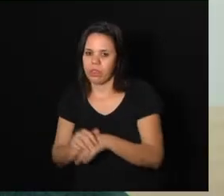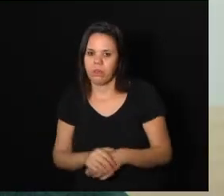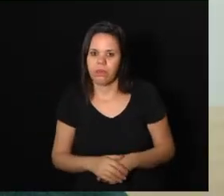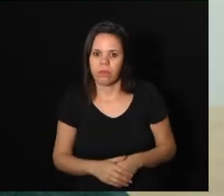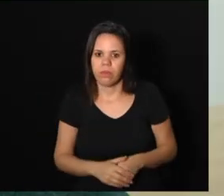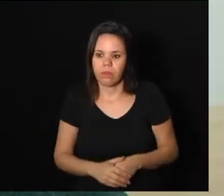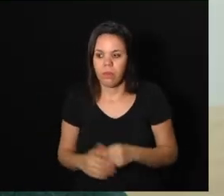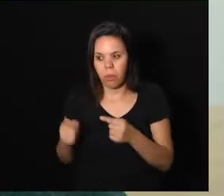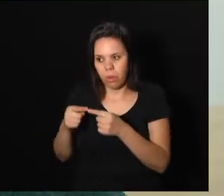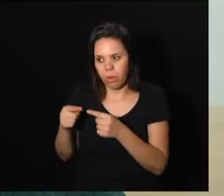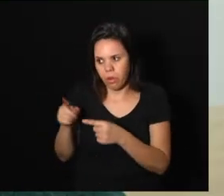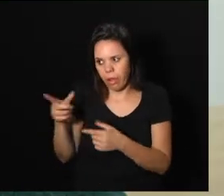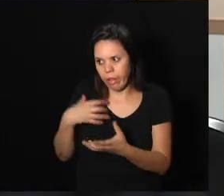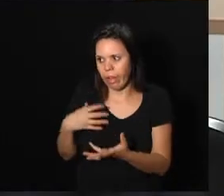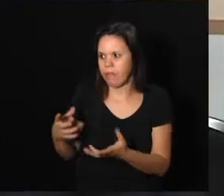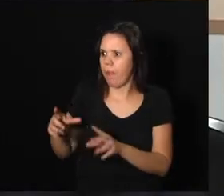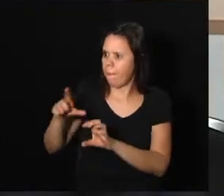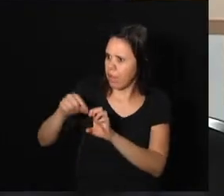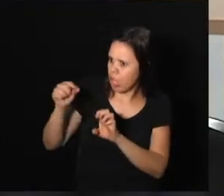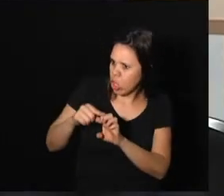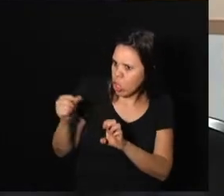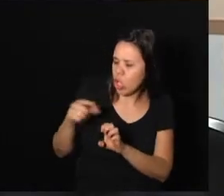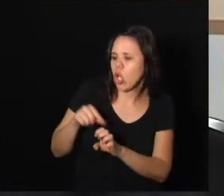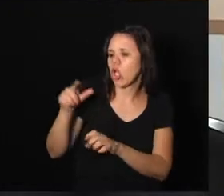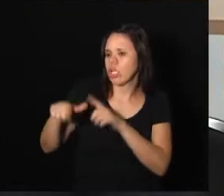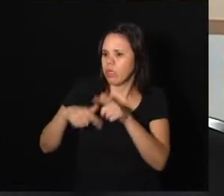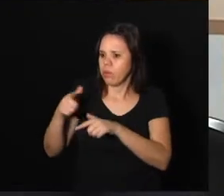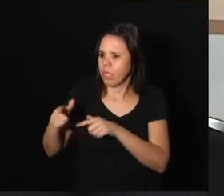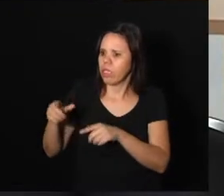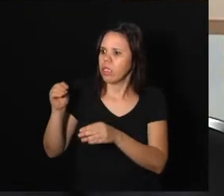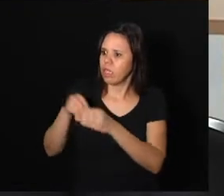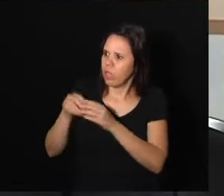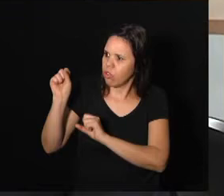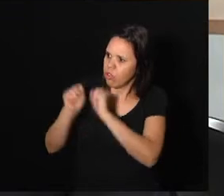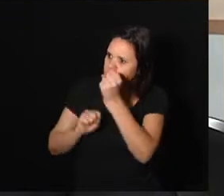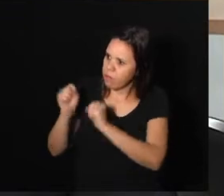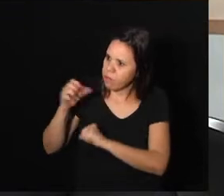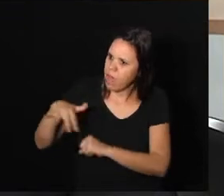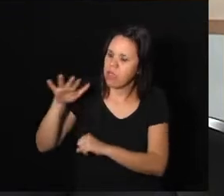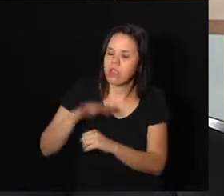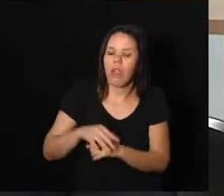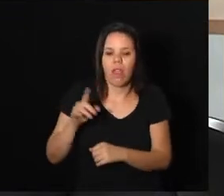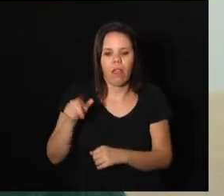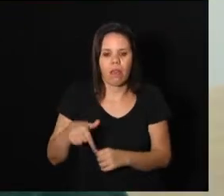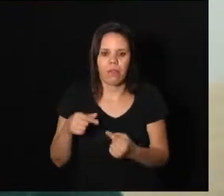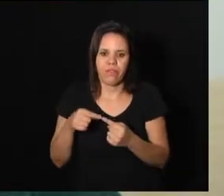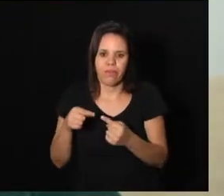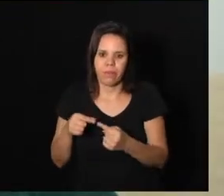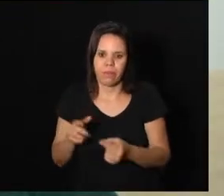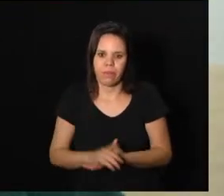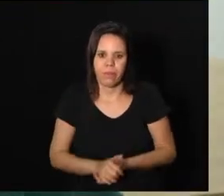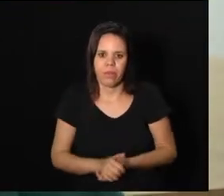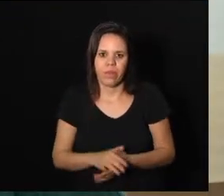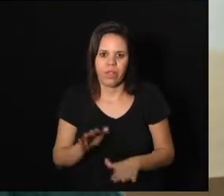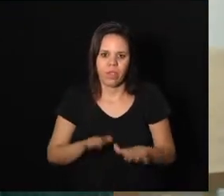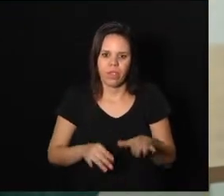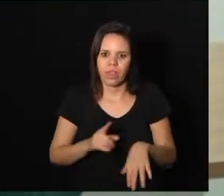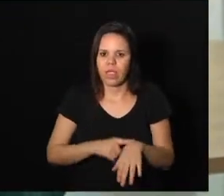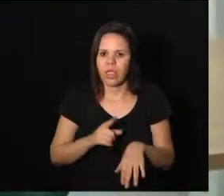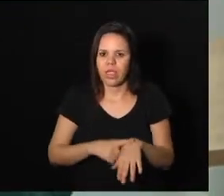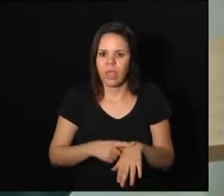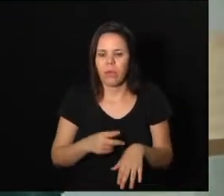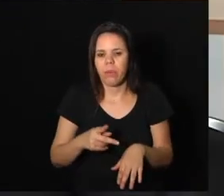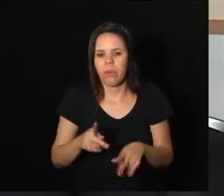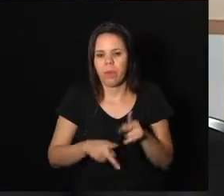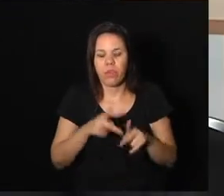o perfil dele é ser empreendedor, trabalhar dentro de empresas mesmo, essa era o perfil dele. Então não tem tempo para se